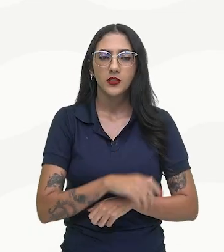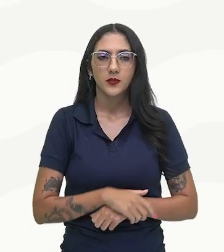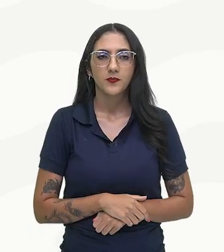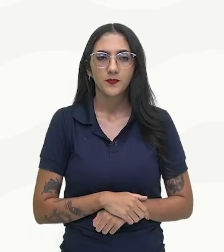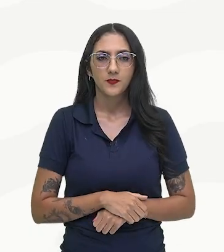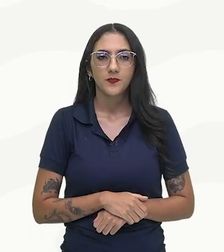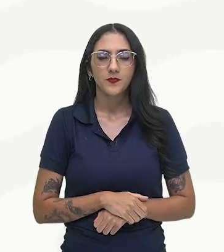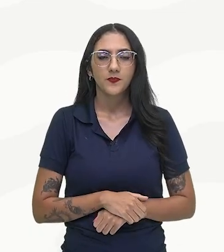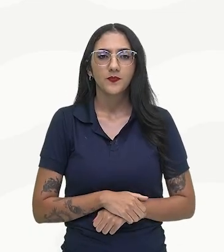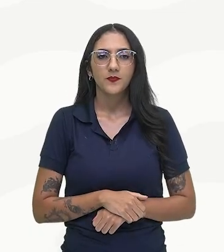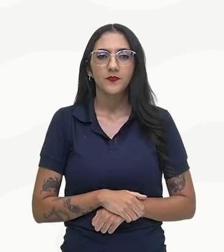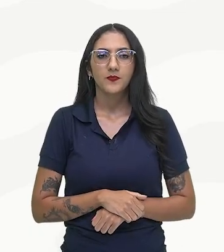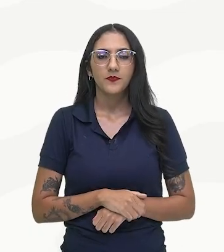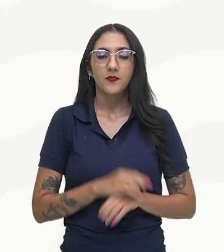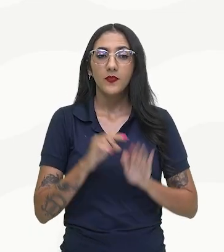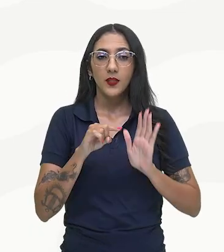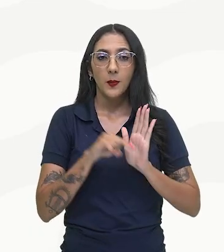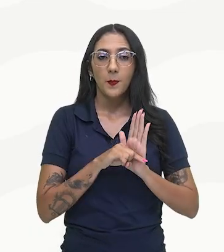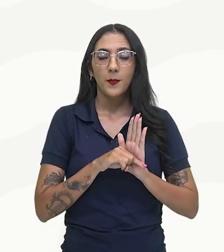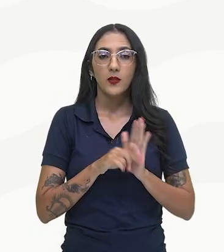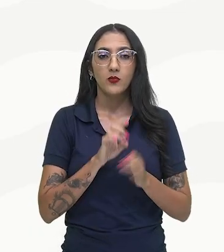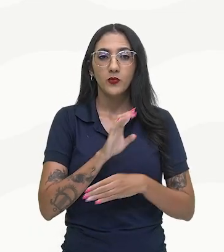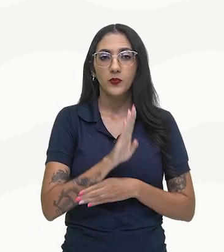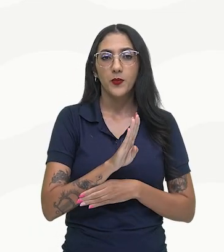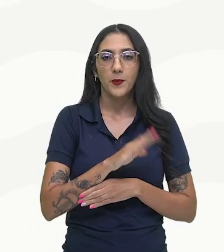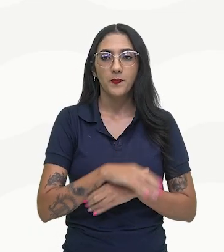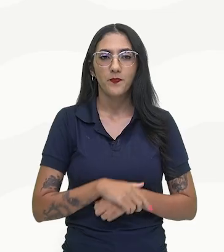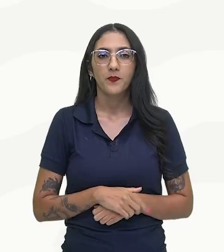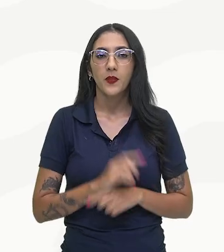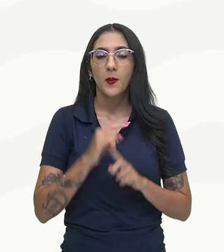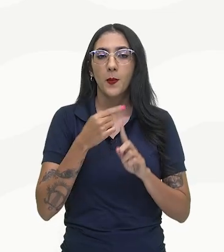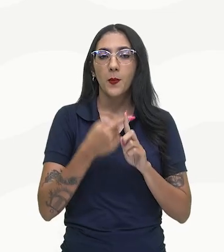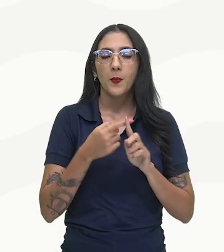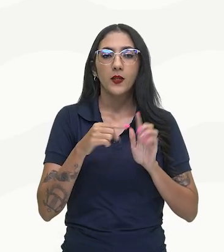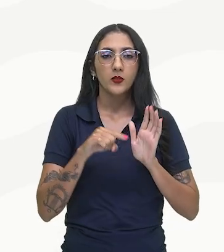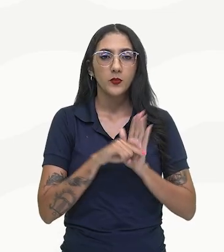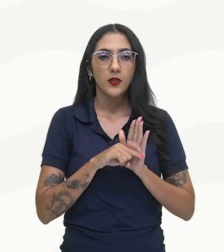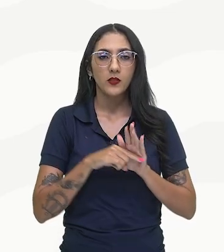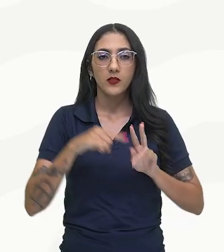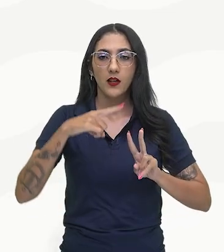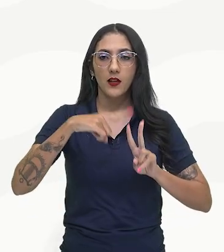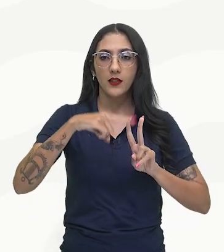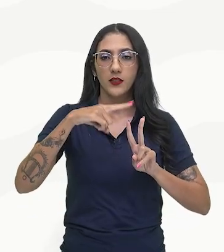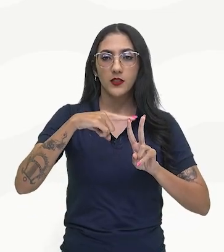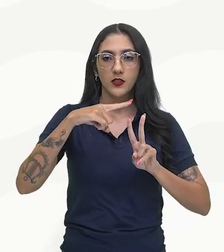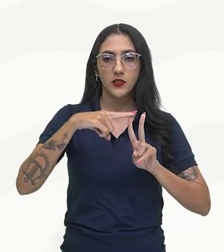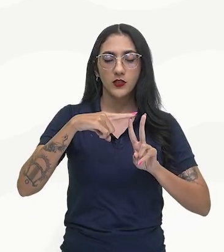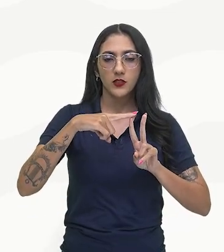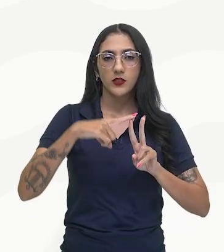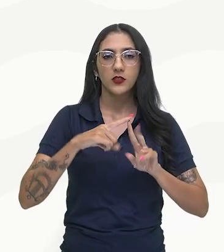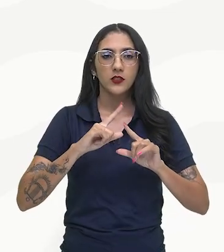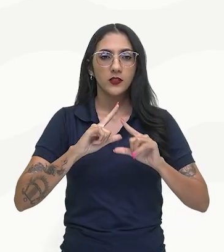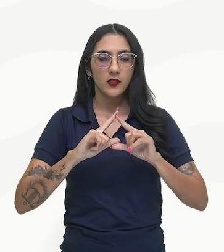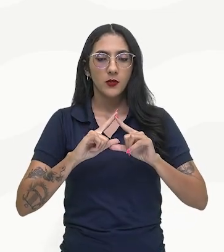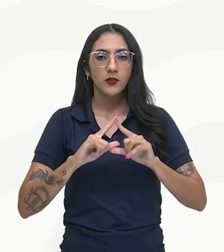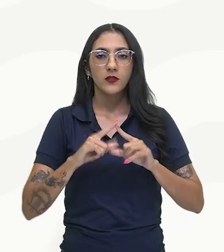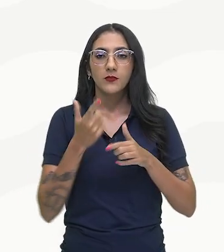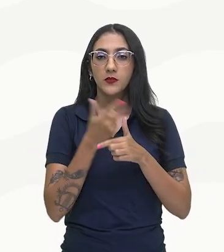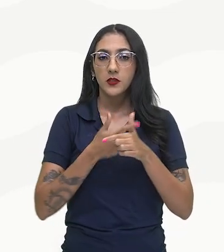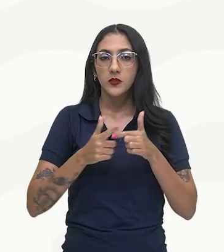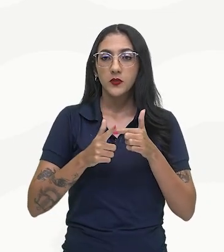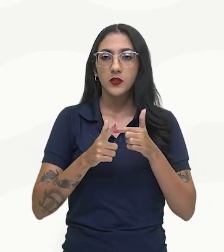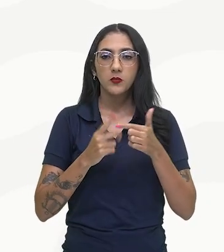b, mais ou menos a raiz de delta, dividido por